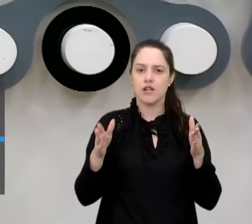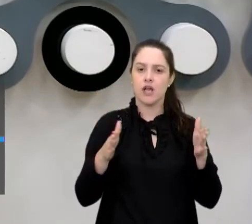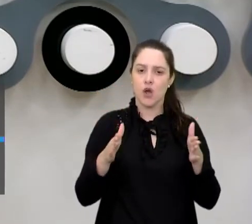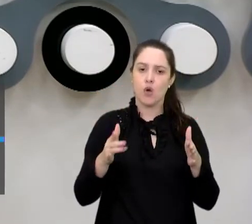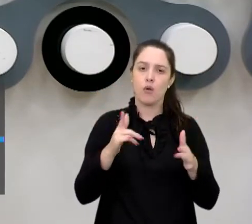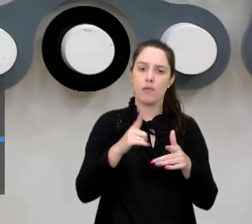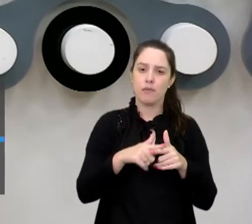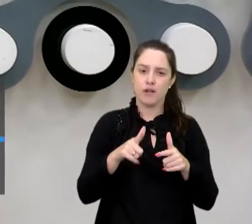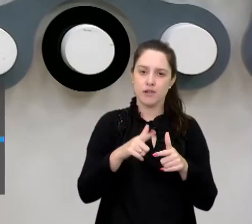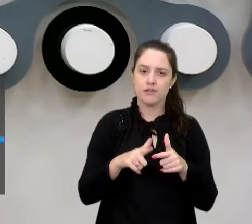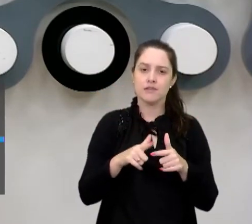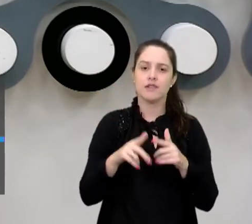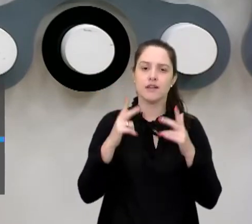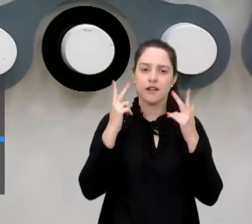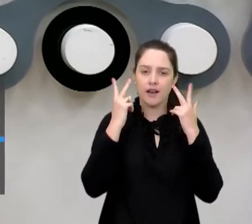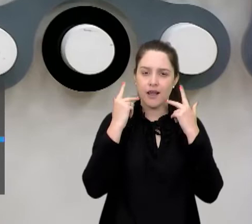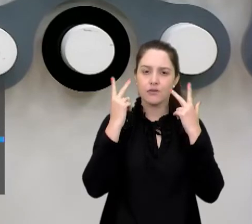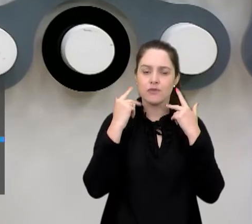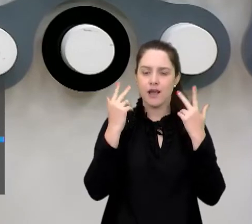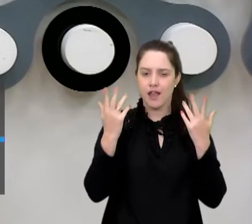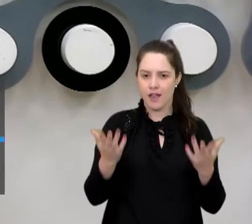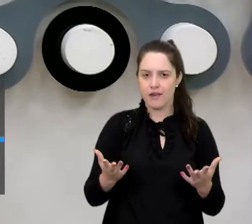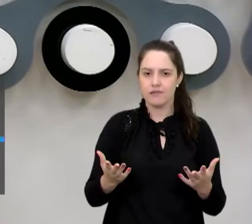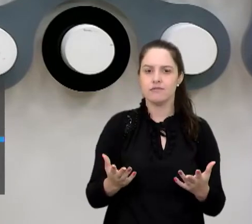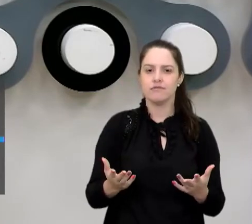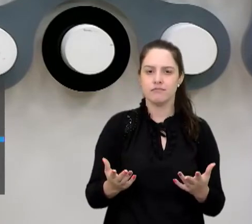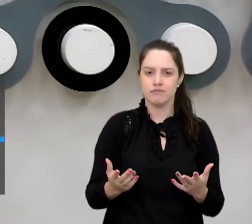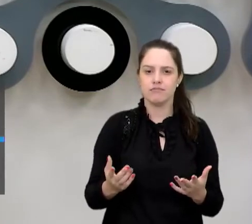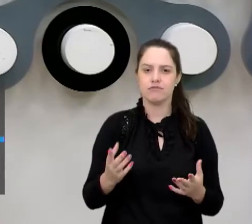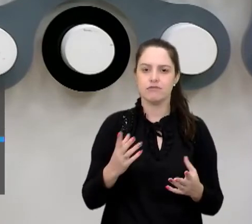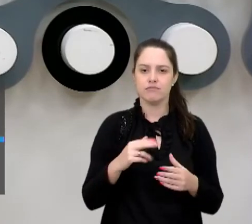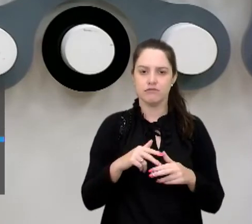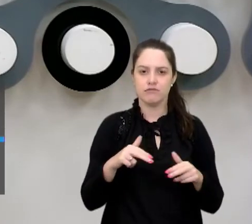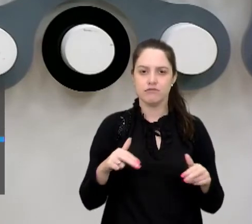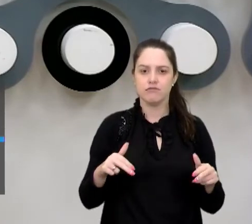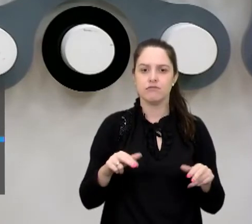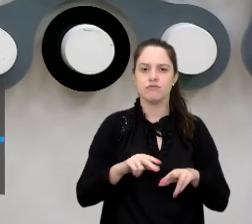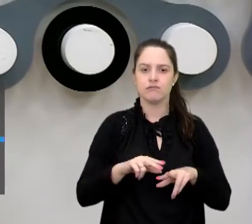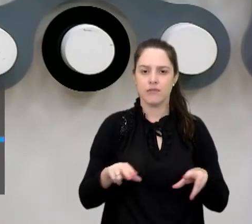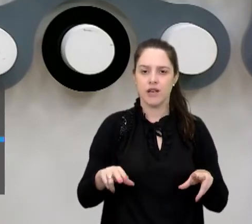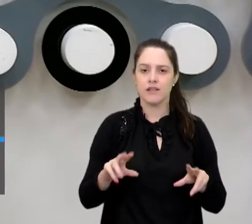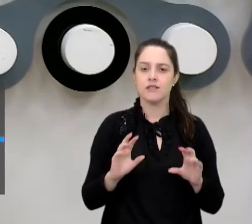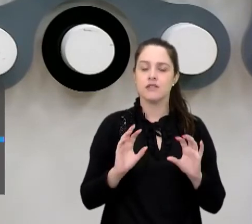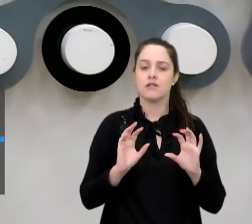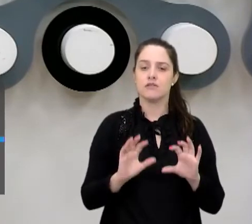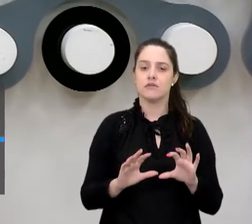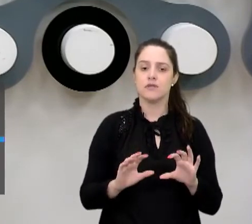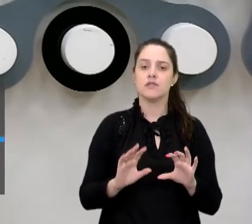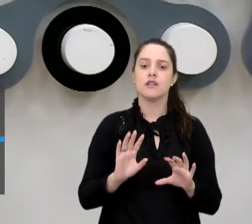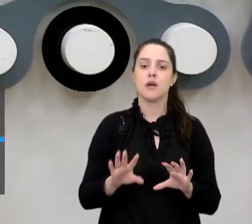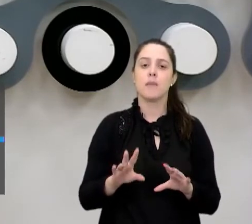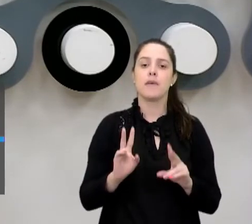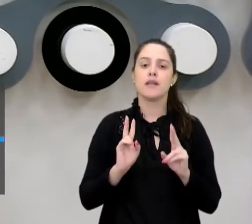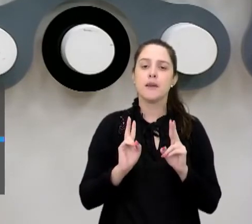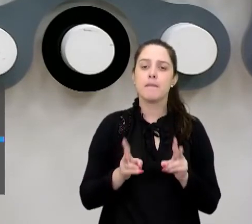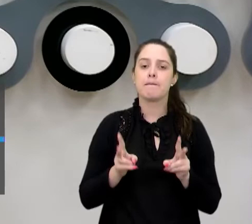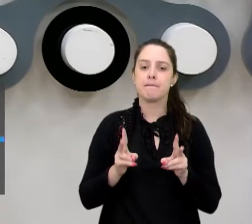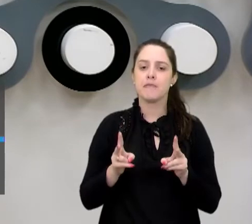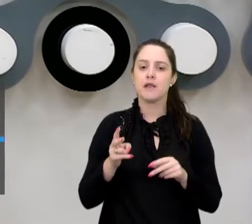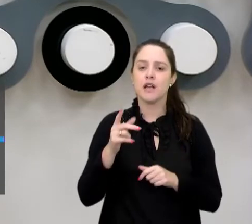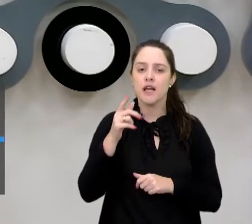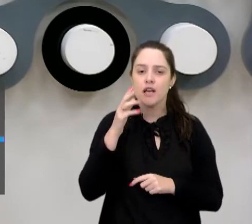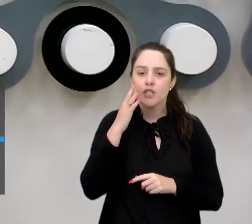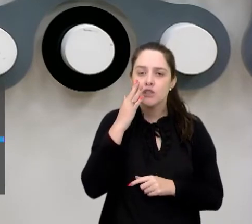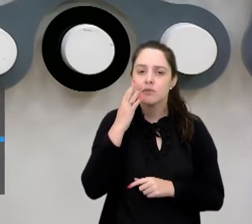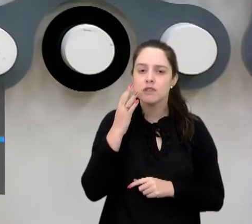problemas naturais, né? Naturais. Que aí foram várias questões, mas a sexta extinção, que chamaria sexta extinção